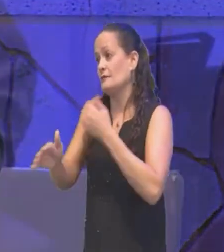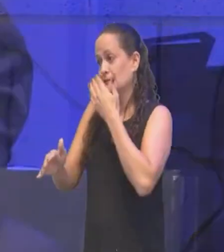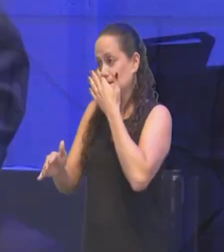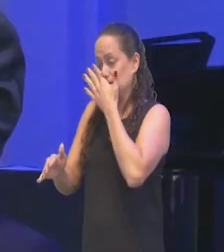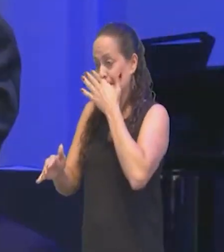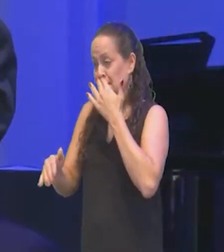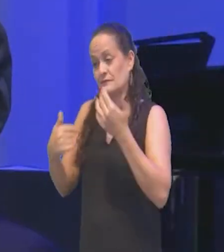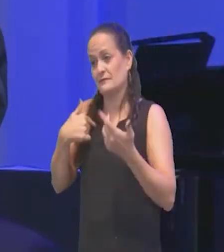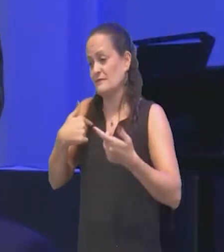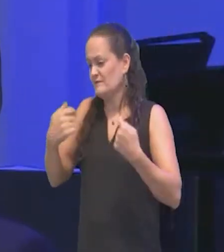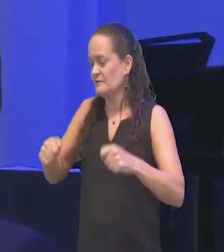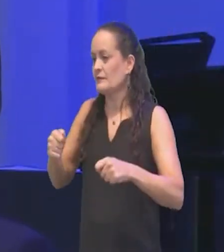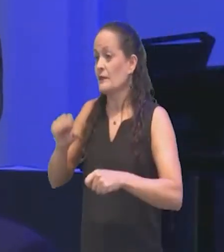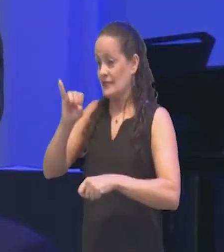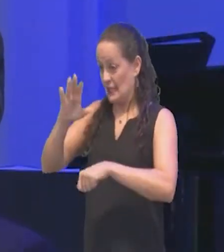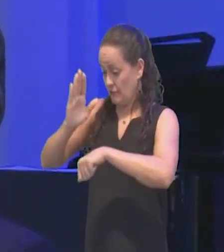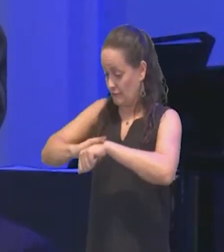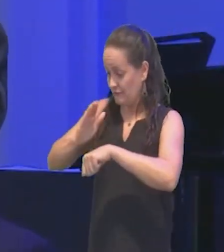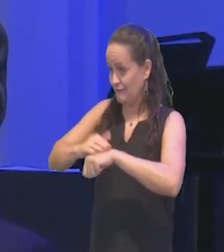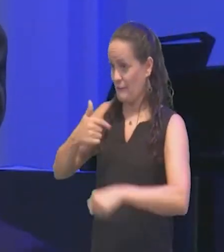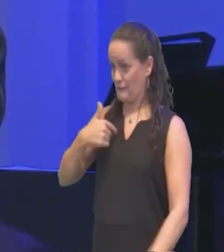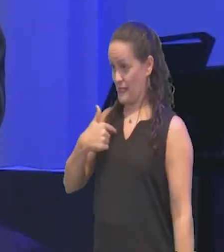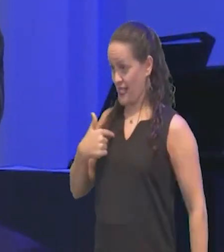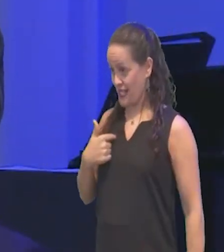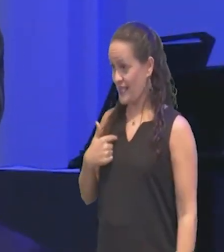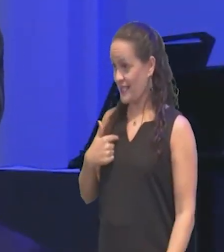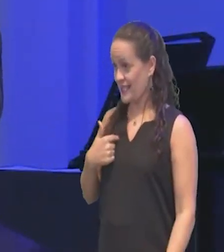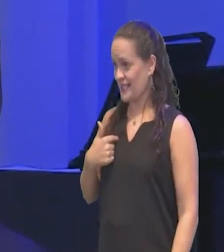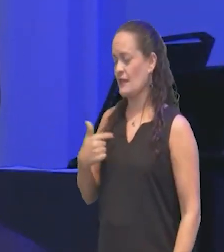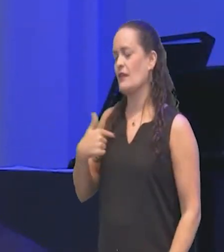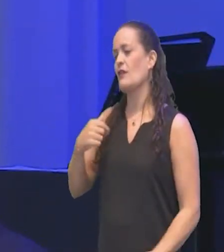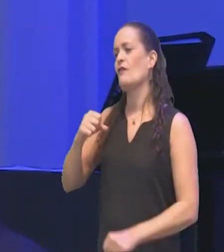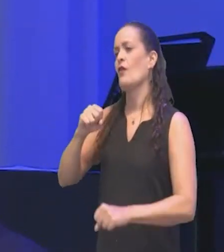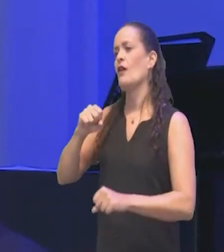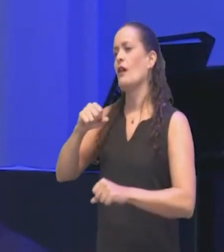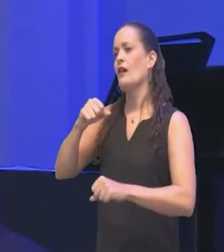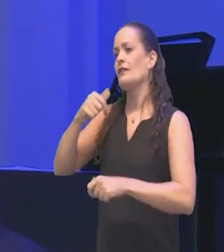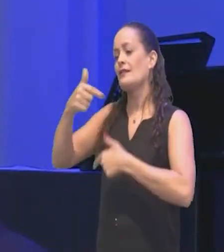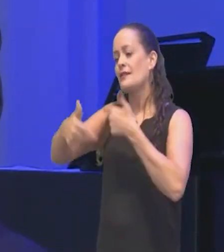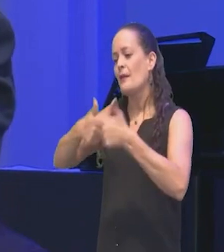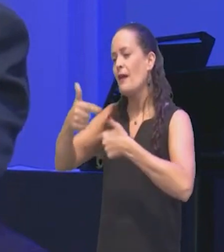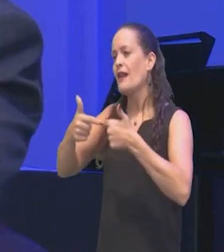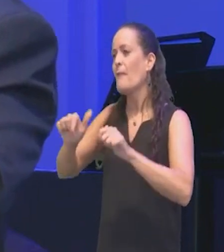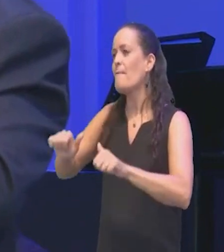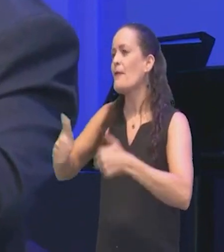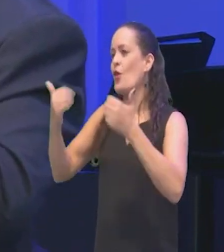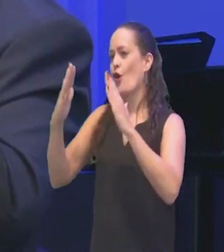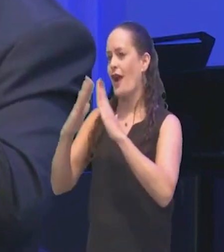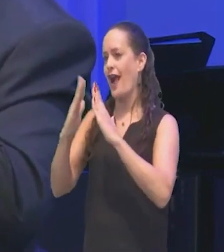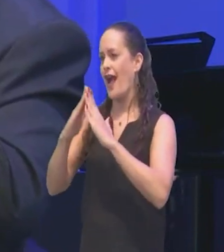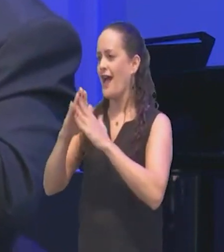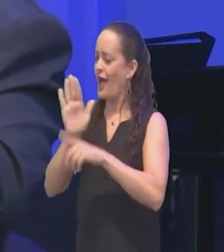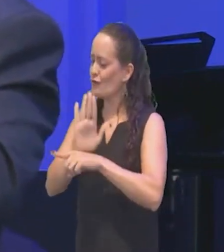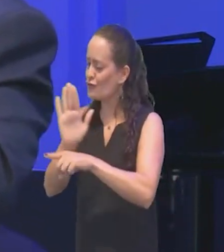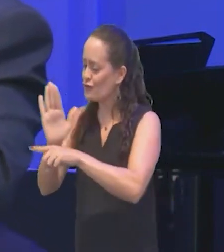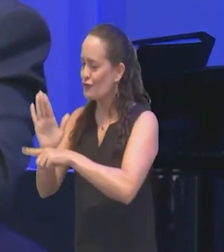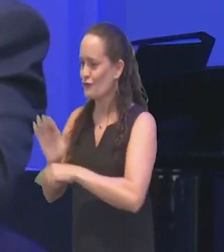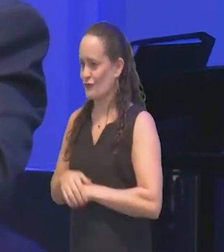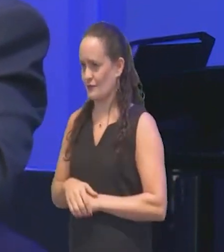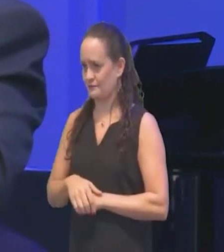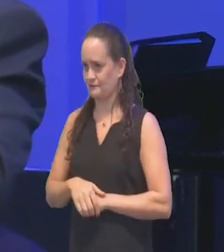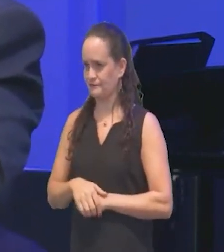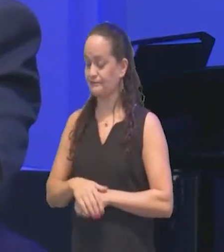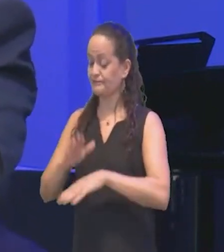nós. Se depender de mim, eu vou trabalhar para que o clima seja melhor. 7, se depender de